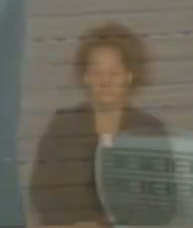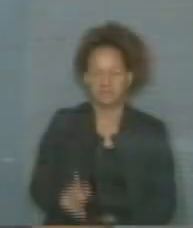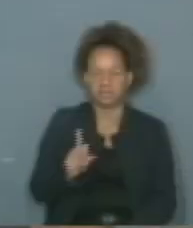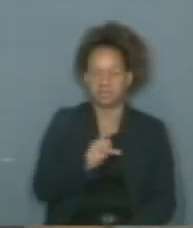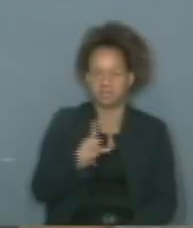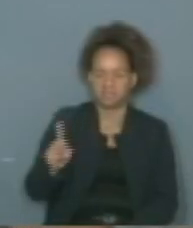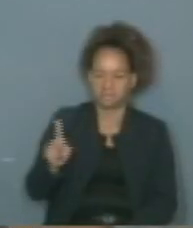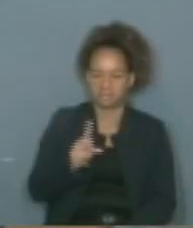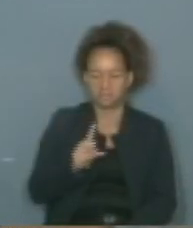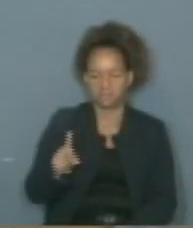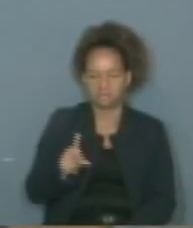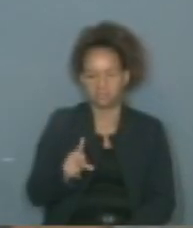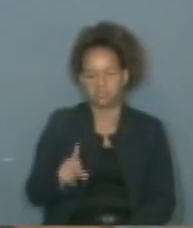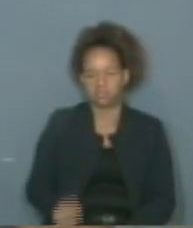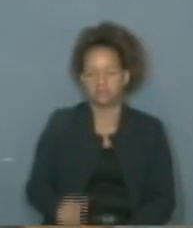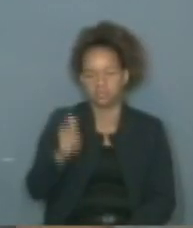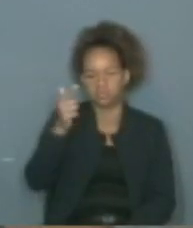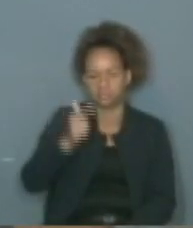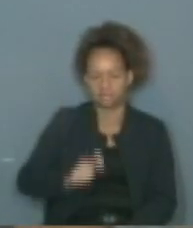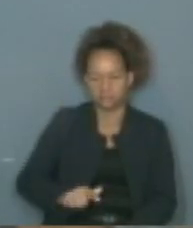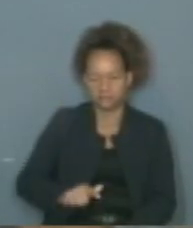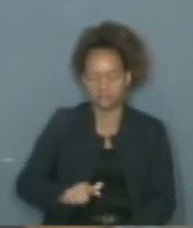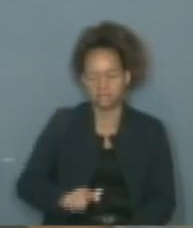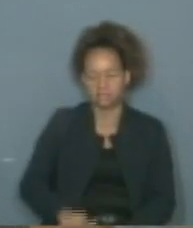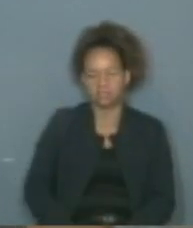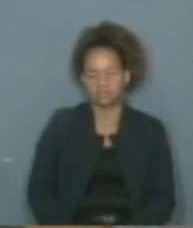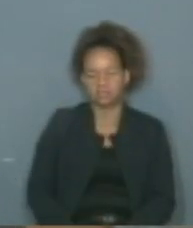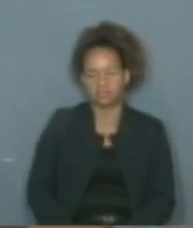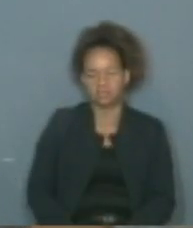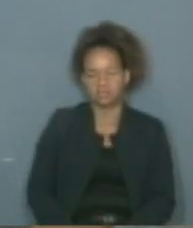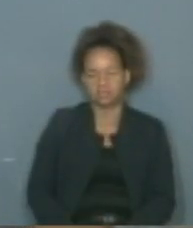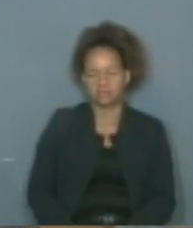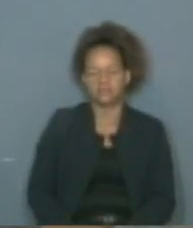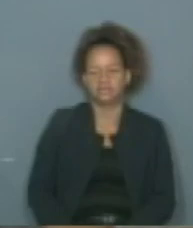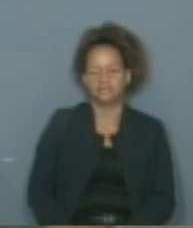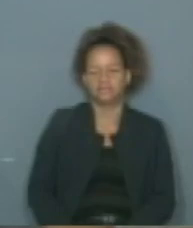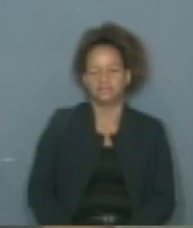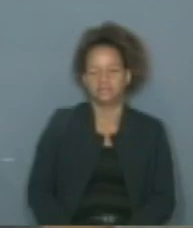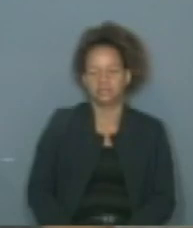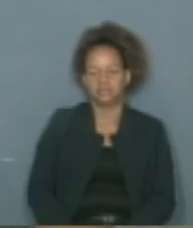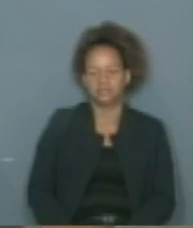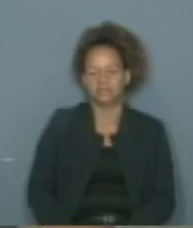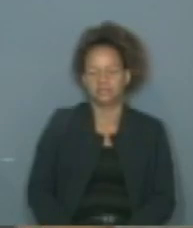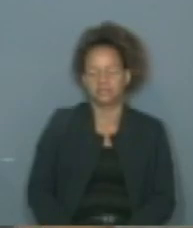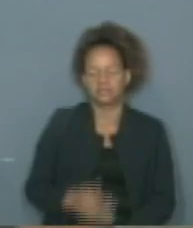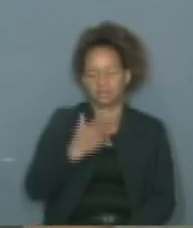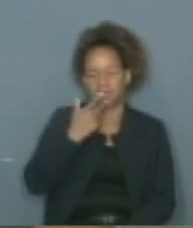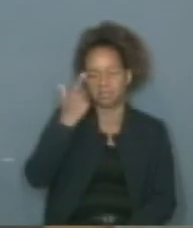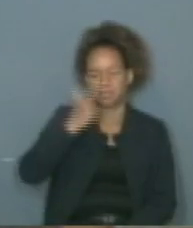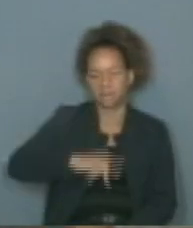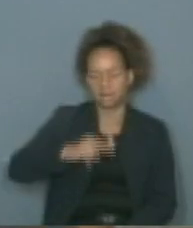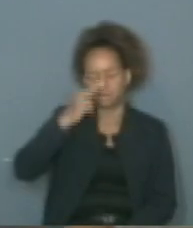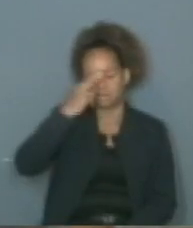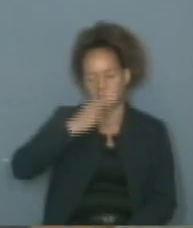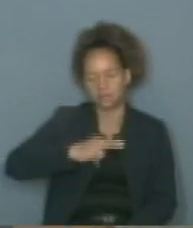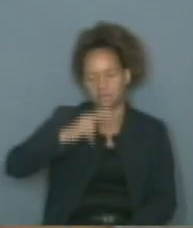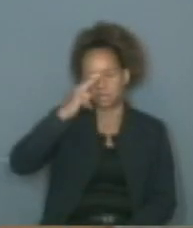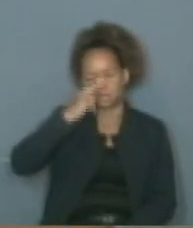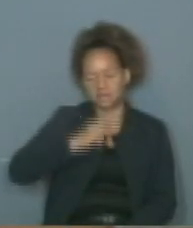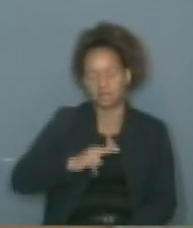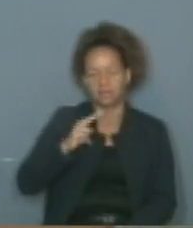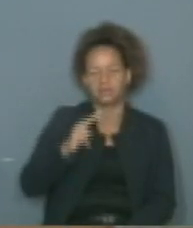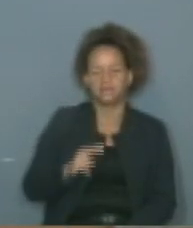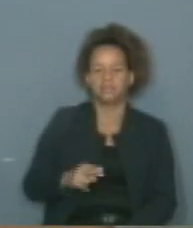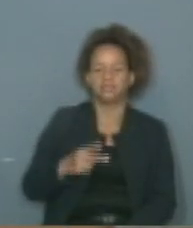Presidente, mais uma vez, sendo repetitivo, tecendo